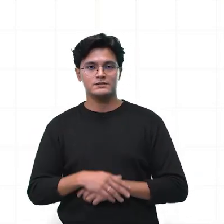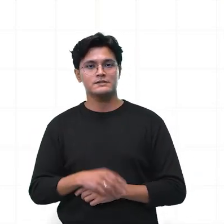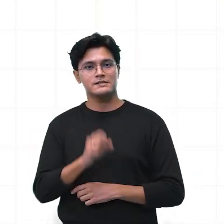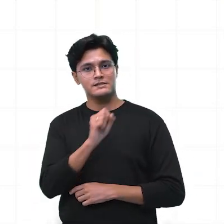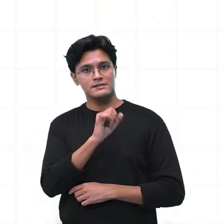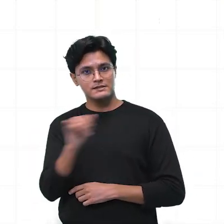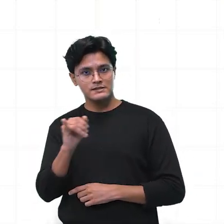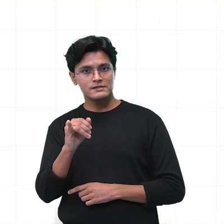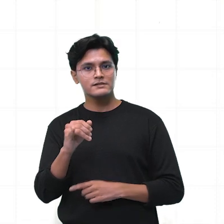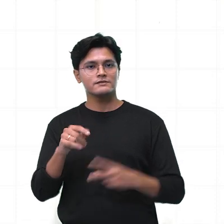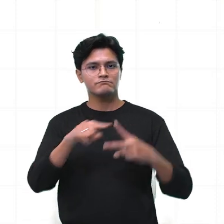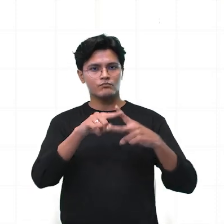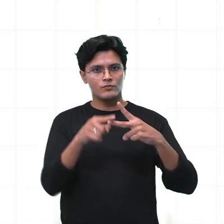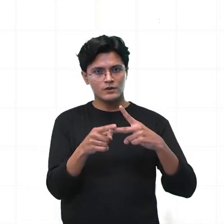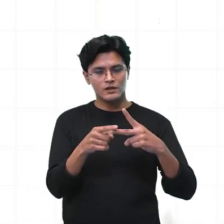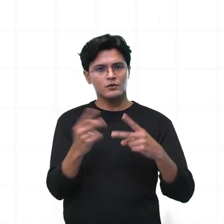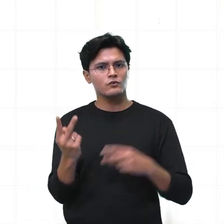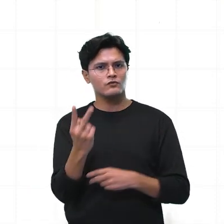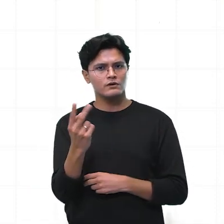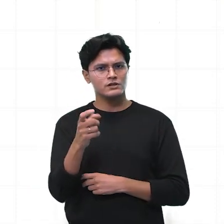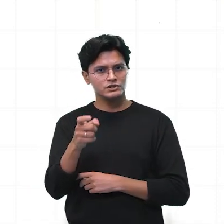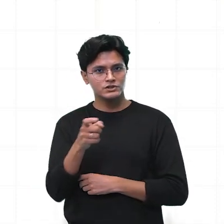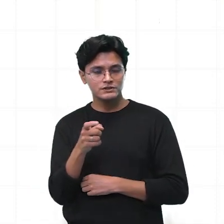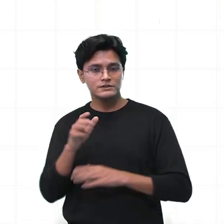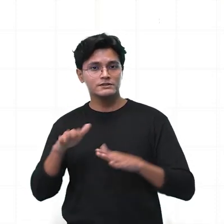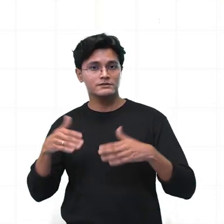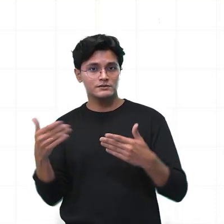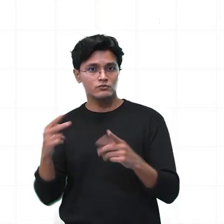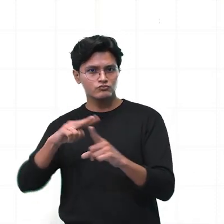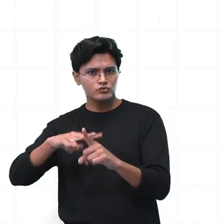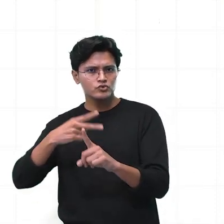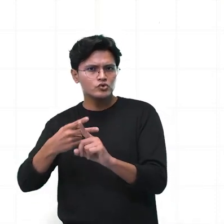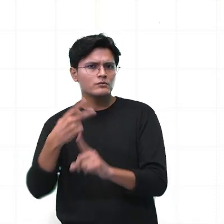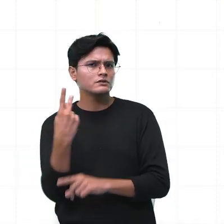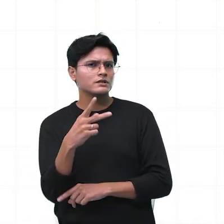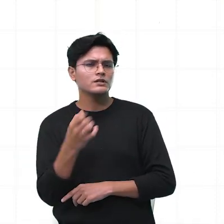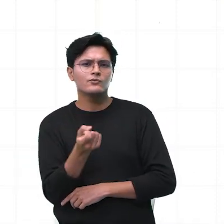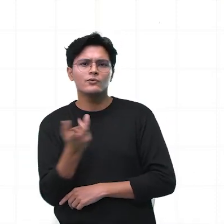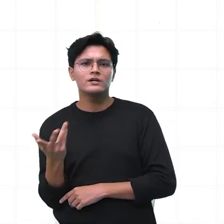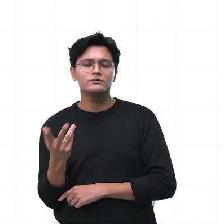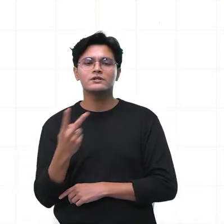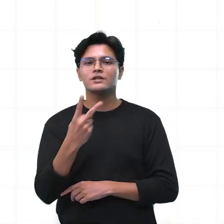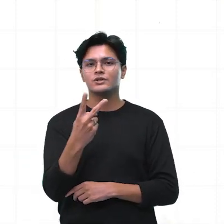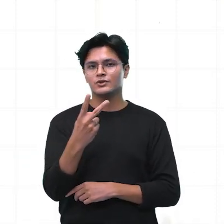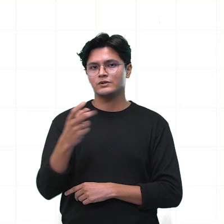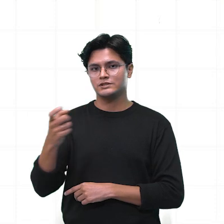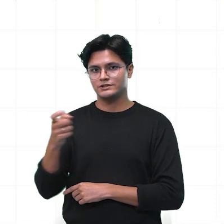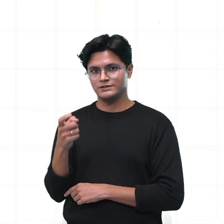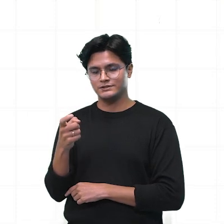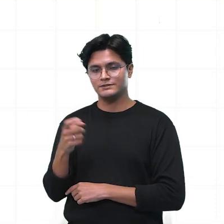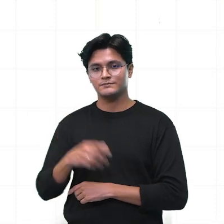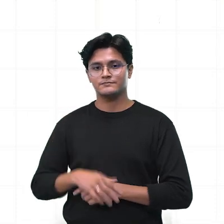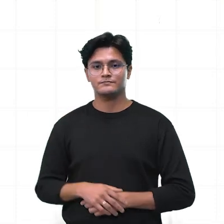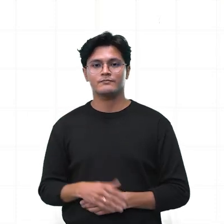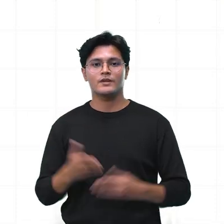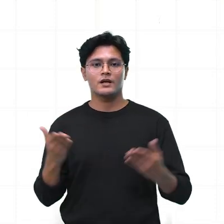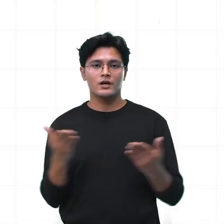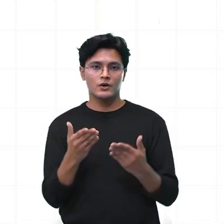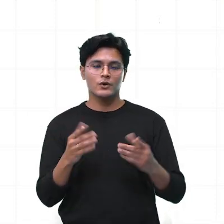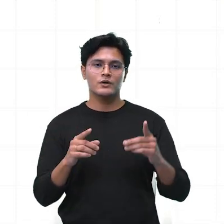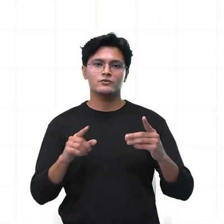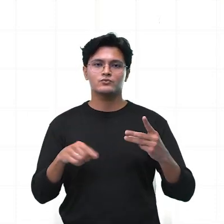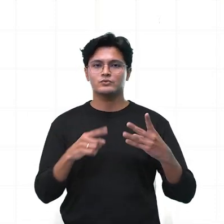x, o seu dobro só pode valer 2x. Olha a letra D. O suplemento do